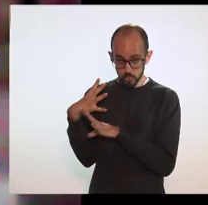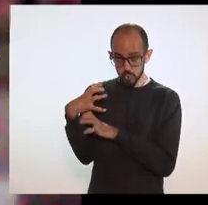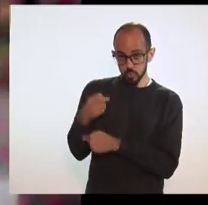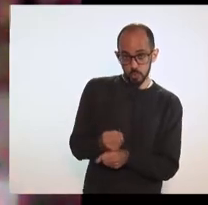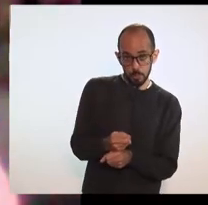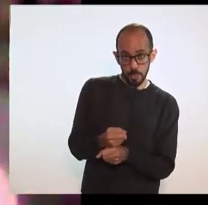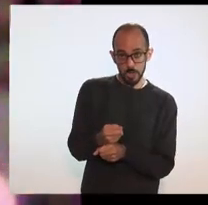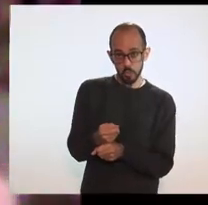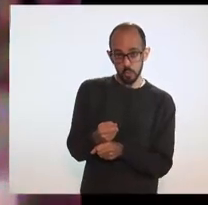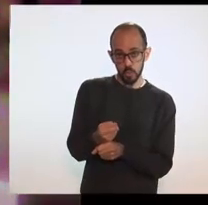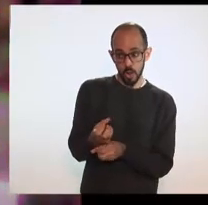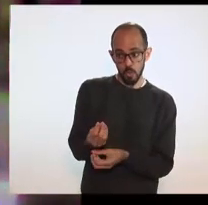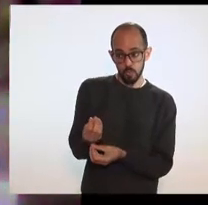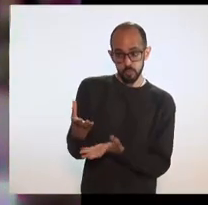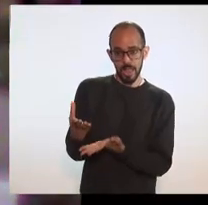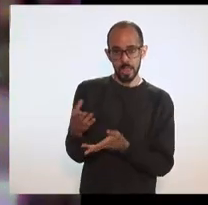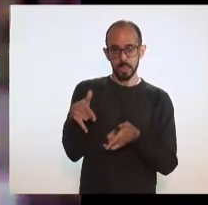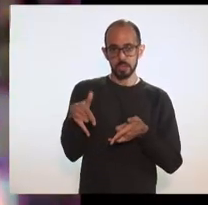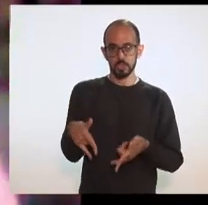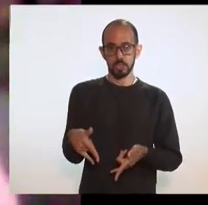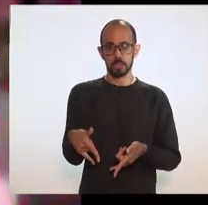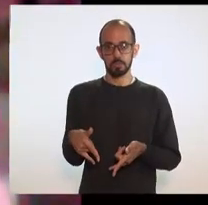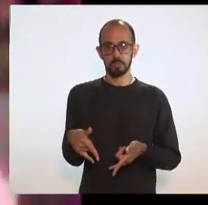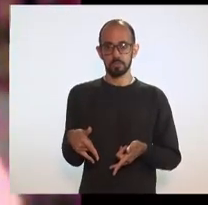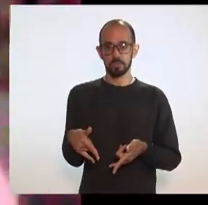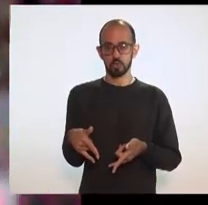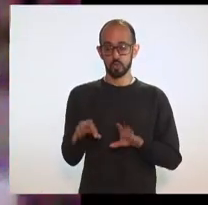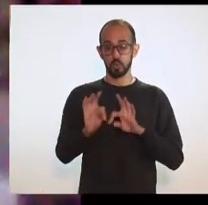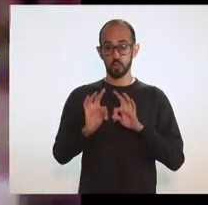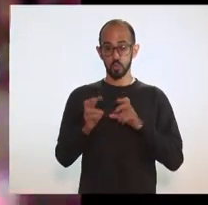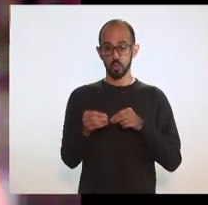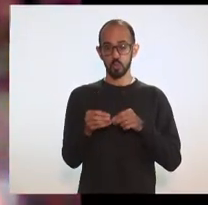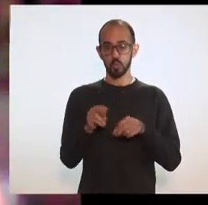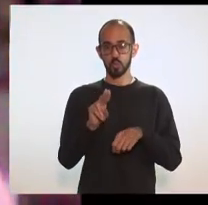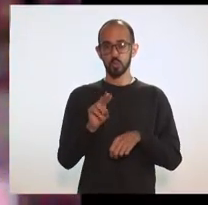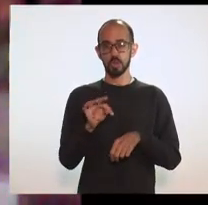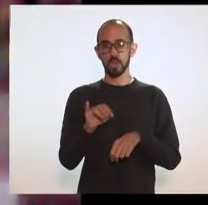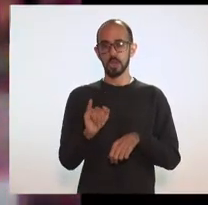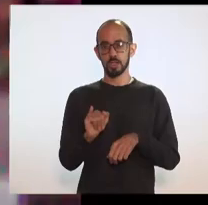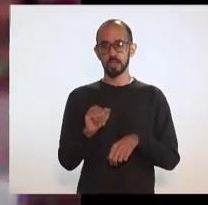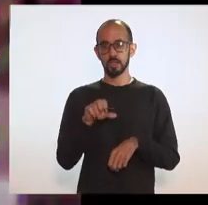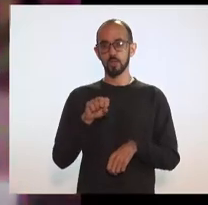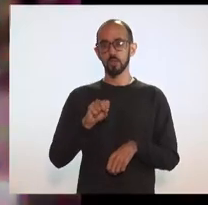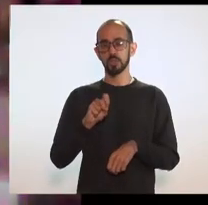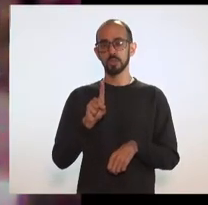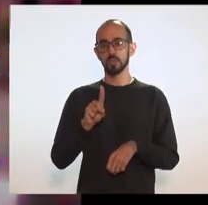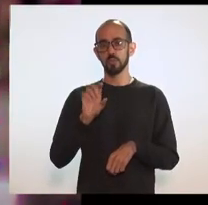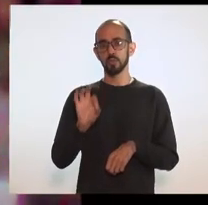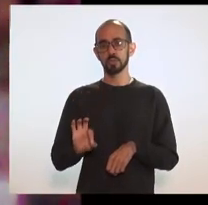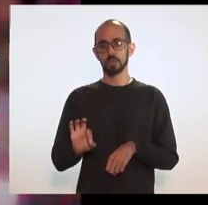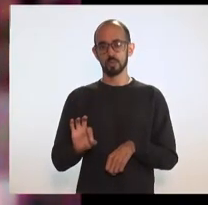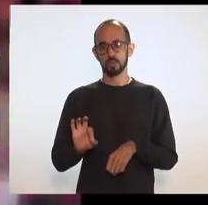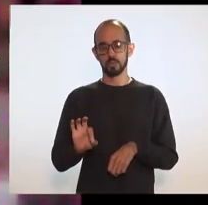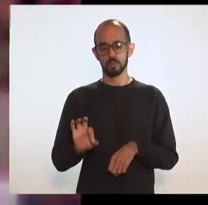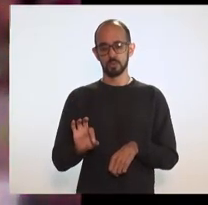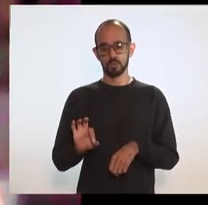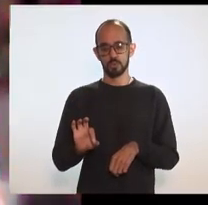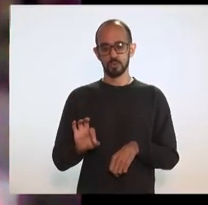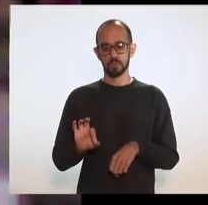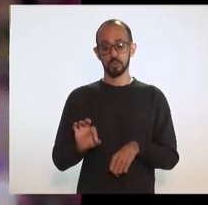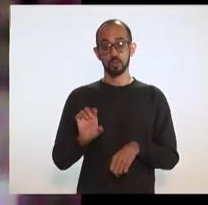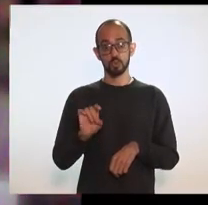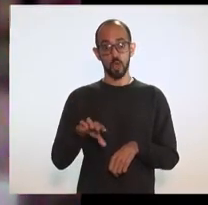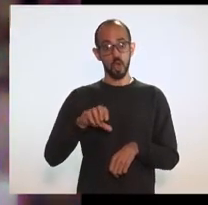ninho e o estado do Rio de Janeiro tá com uma taxa de ocupação de leitos de UTI de 81 por cento só os